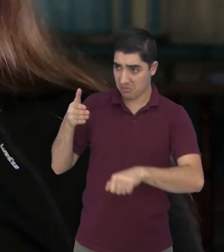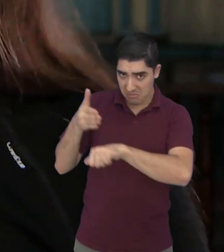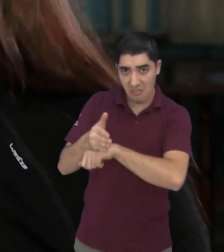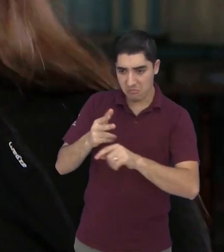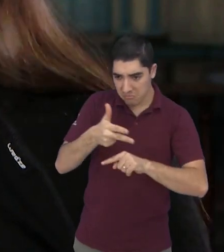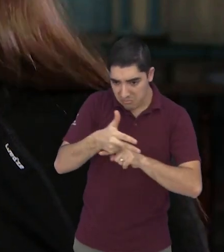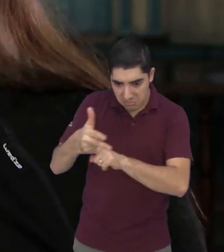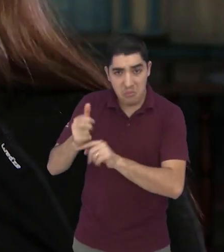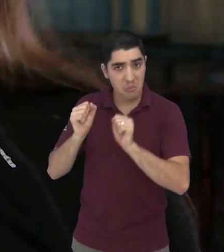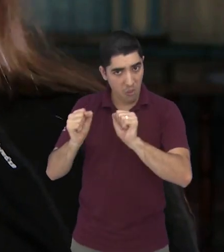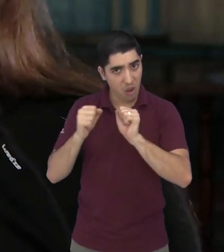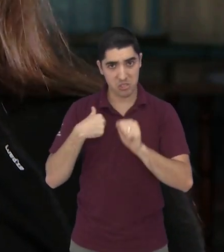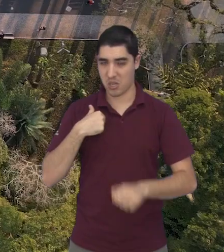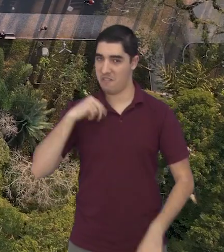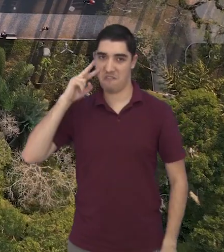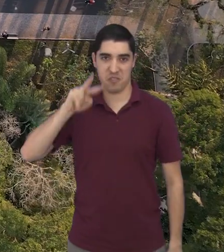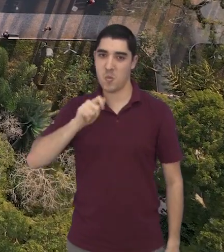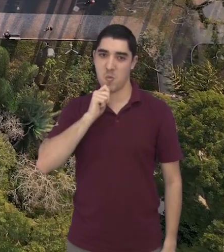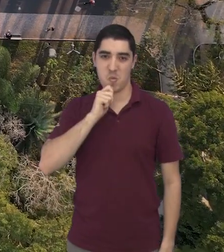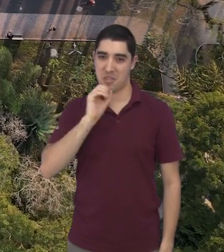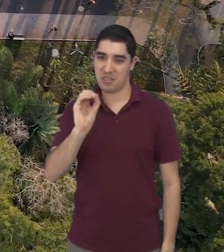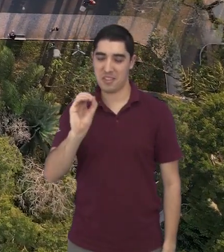imagem. Não vi.